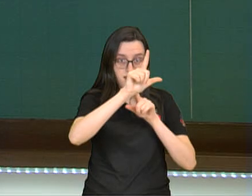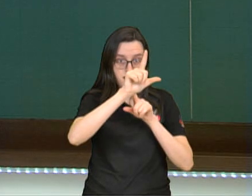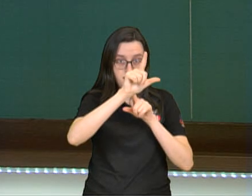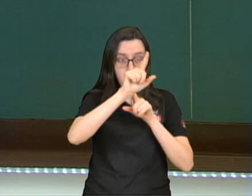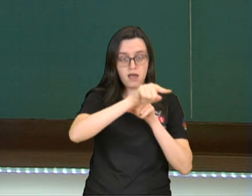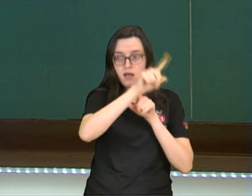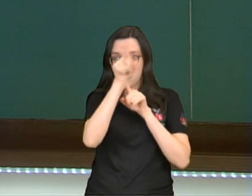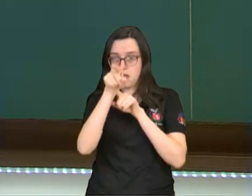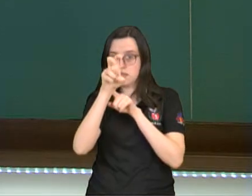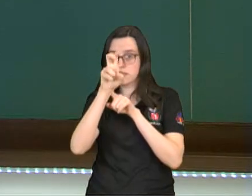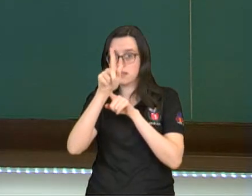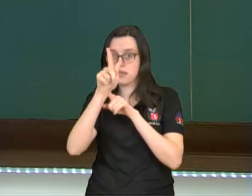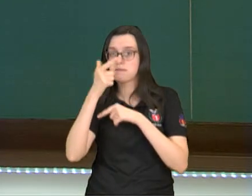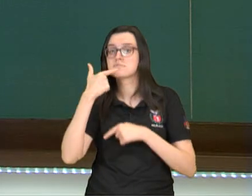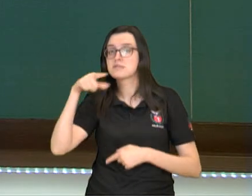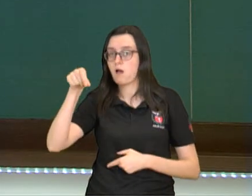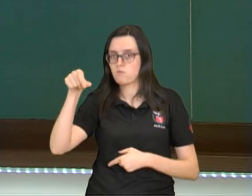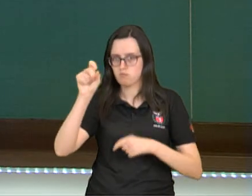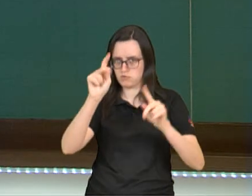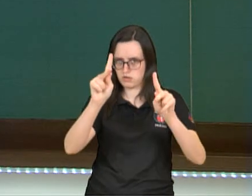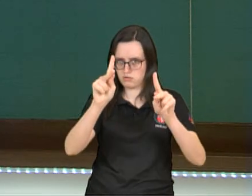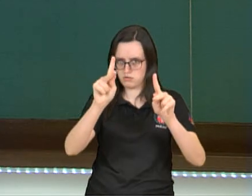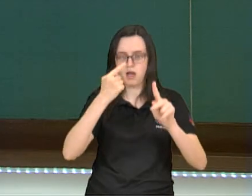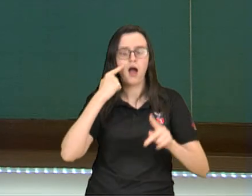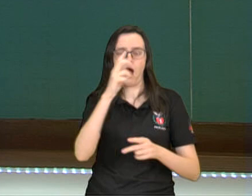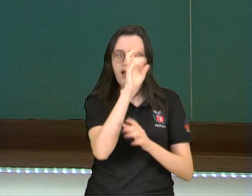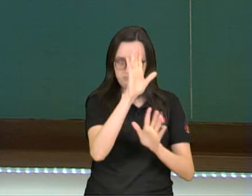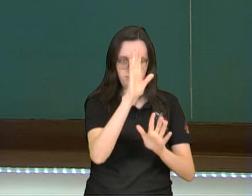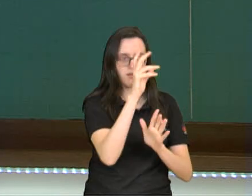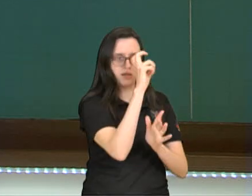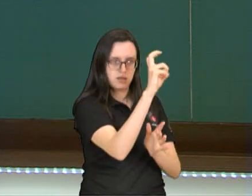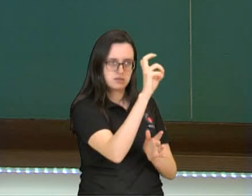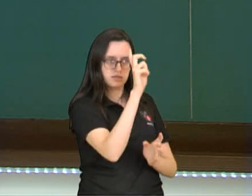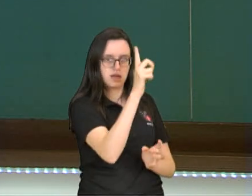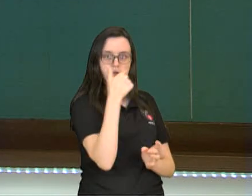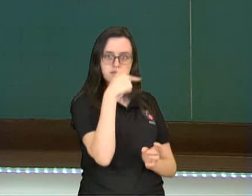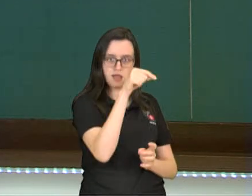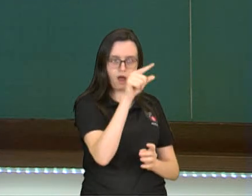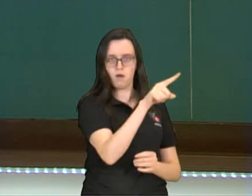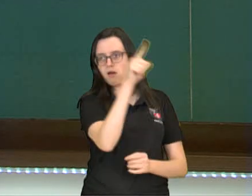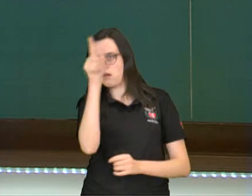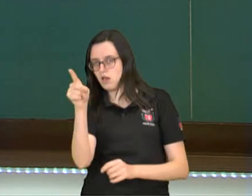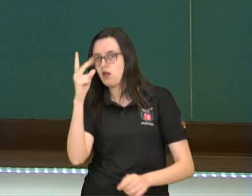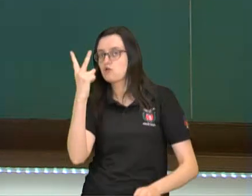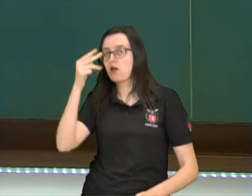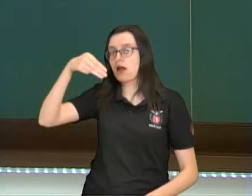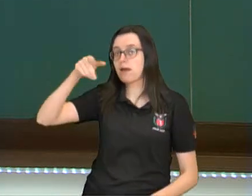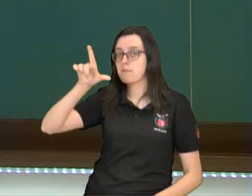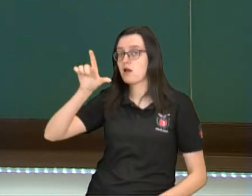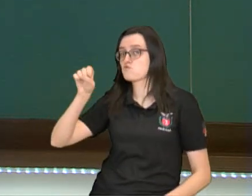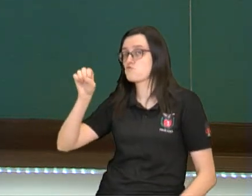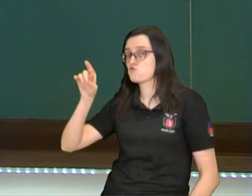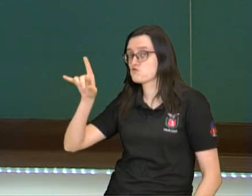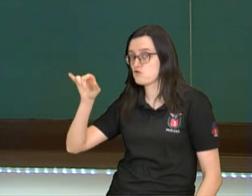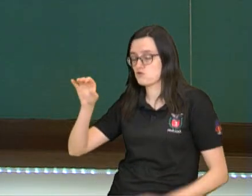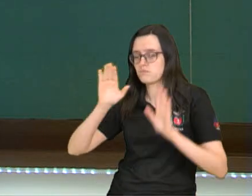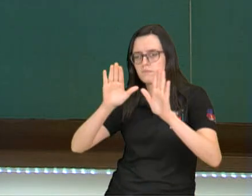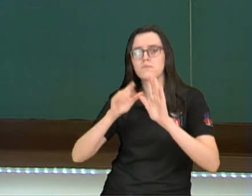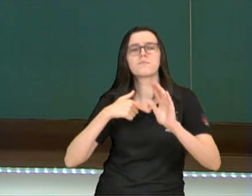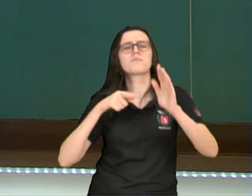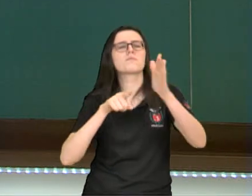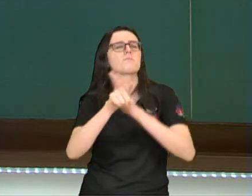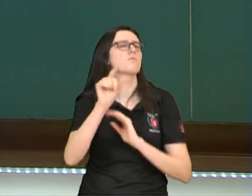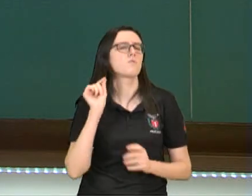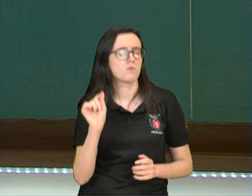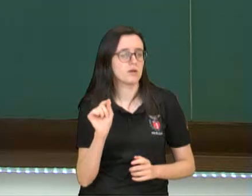5 gramas de sal. Então essa é a informação que eu tenho. 5 gramas de sal, eu tenho 2 miligramas de sódio. A pergunta